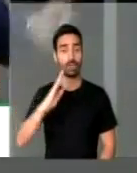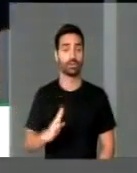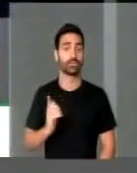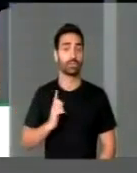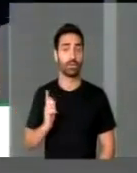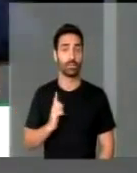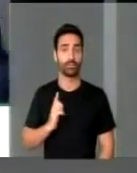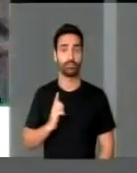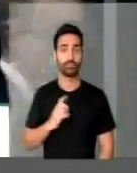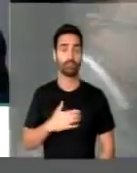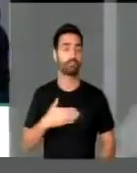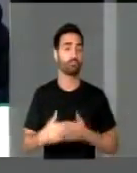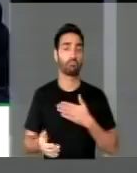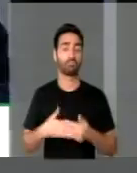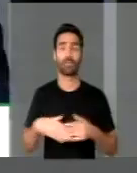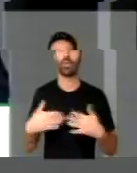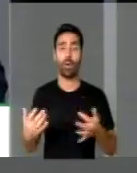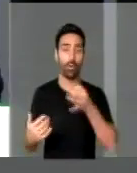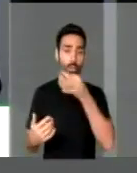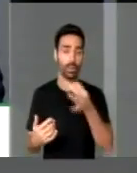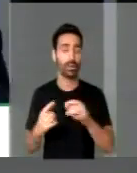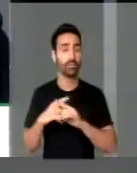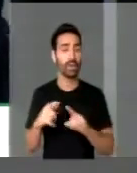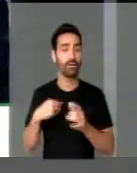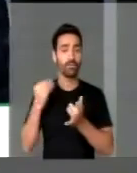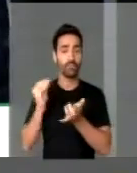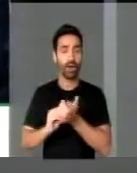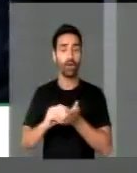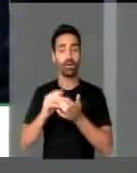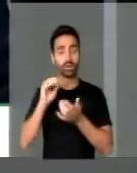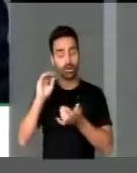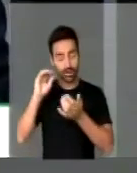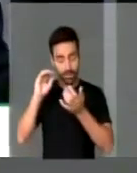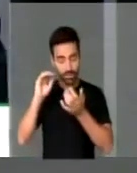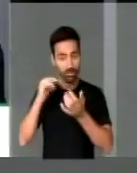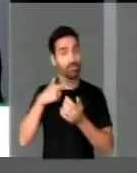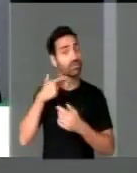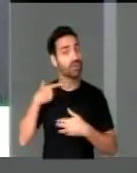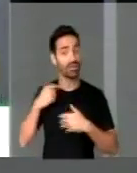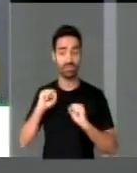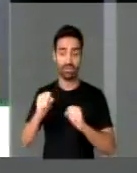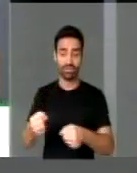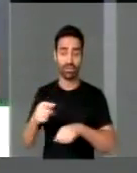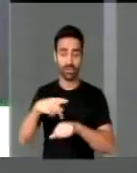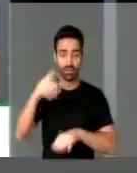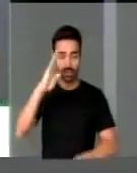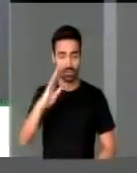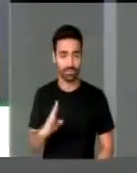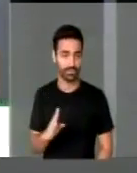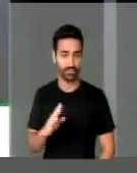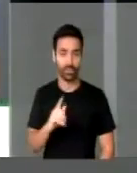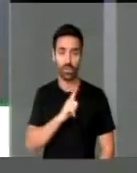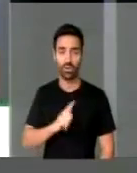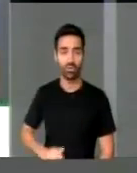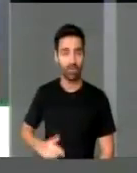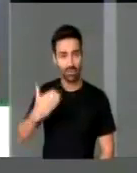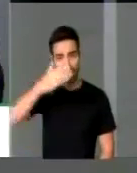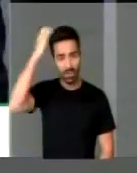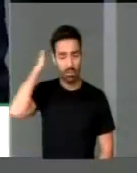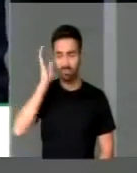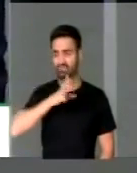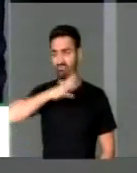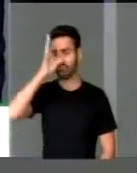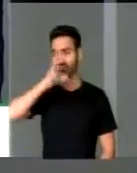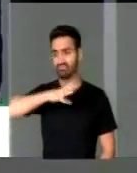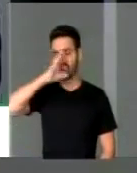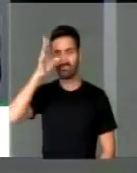que independente de ideologia, não tem a ideologia da defesa da nação. O desgoverno de Temer, com a